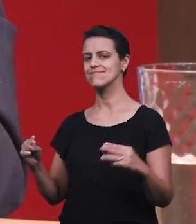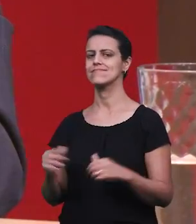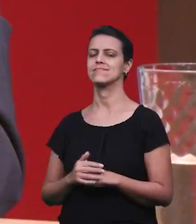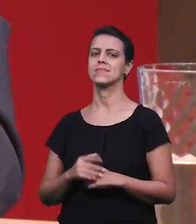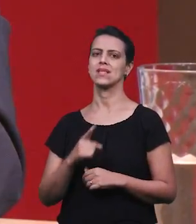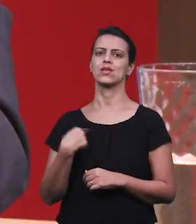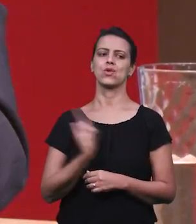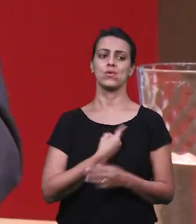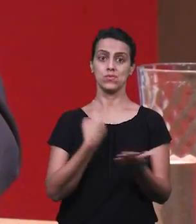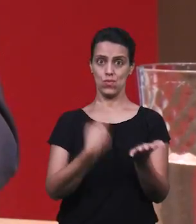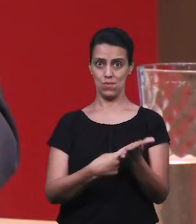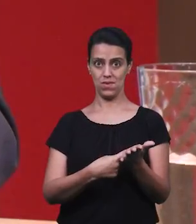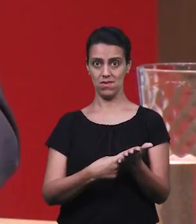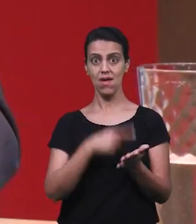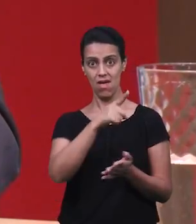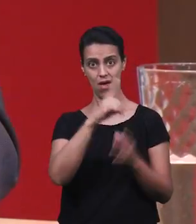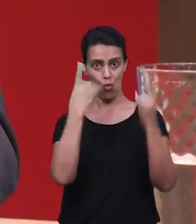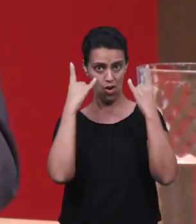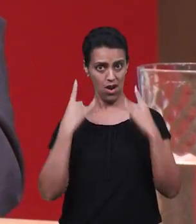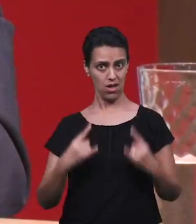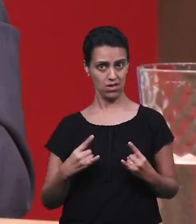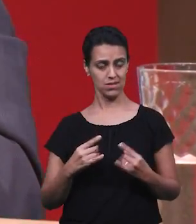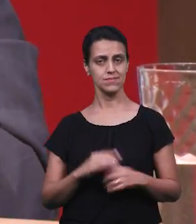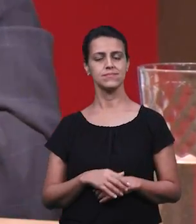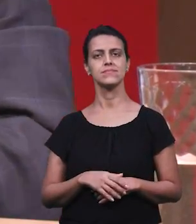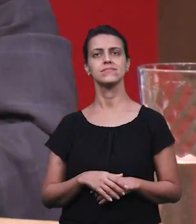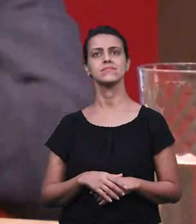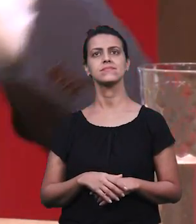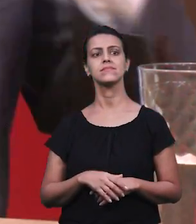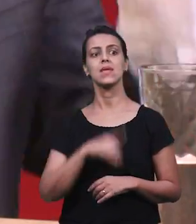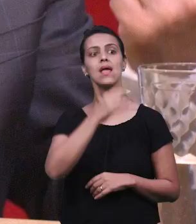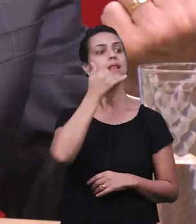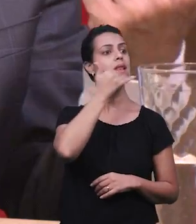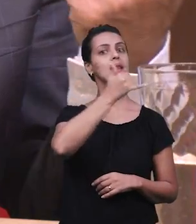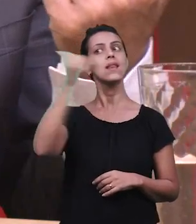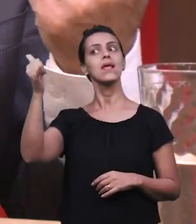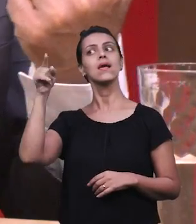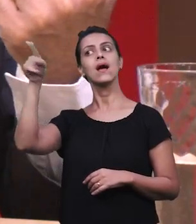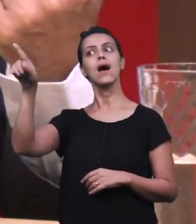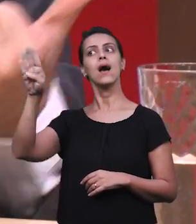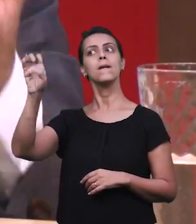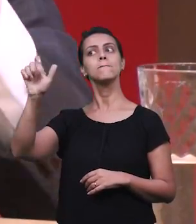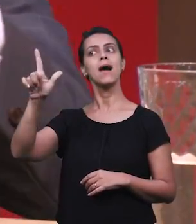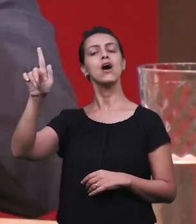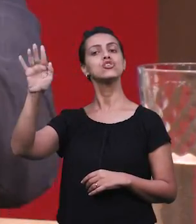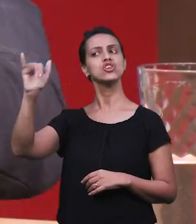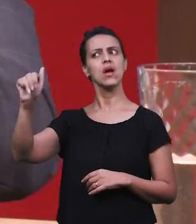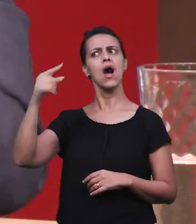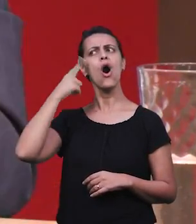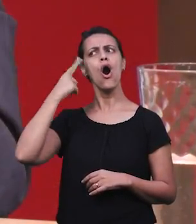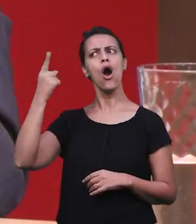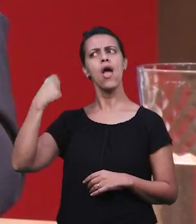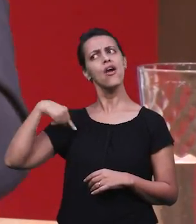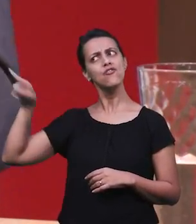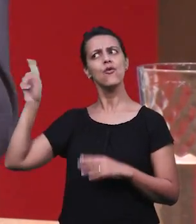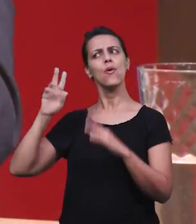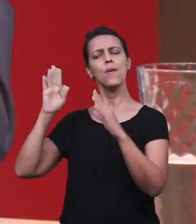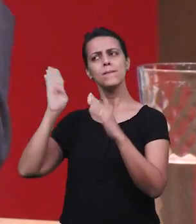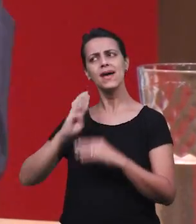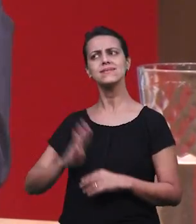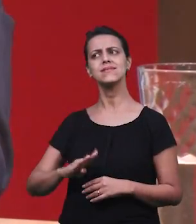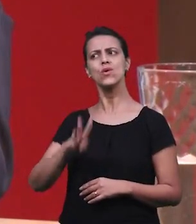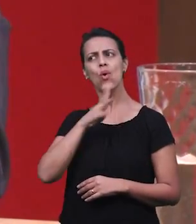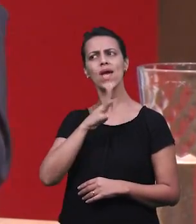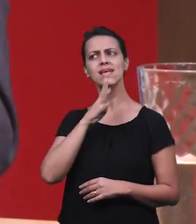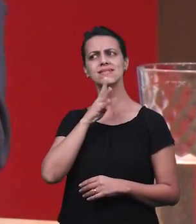vir, pastor da Holanda. Aí ele liga para o pastor da Bélgica. Olha, tá tudo certo, eu vou ao